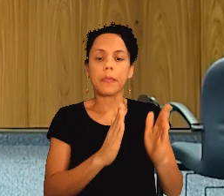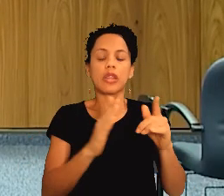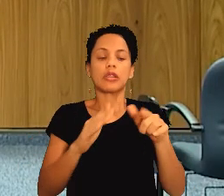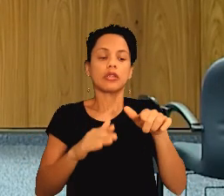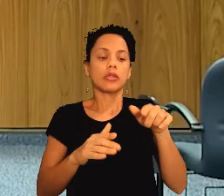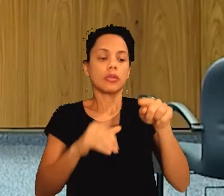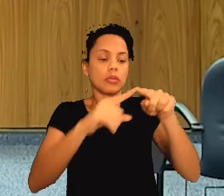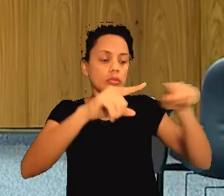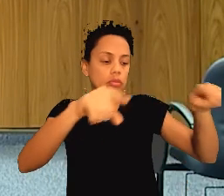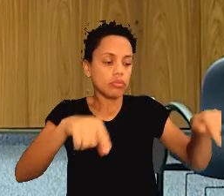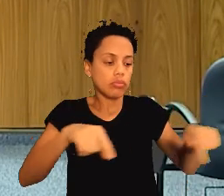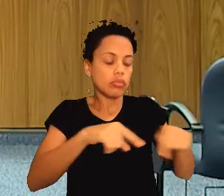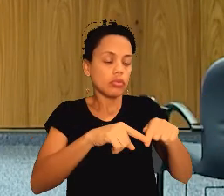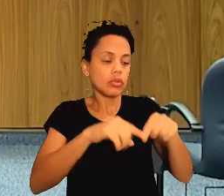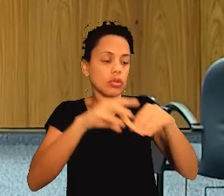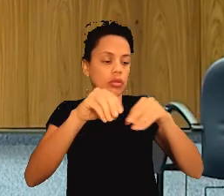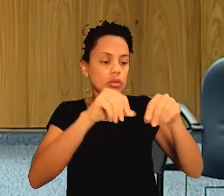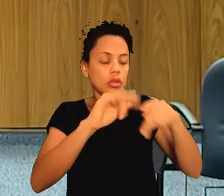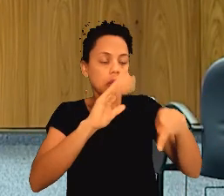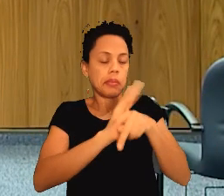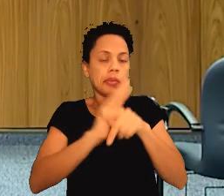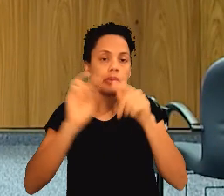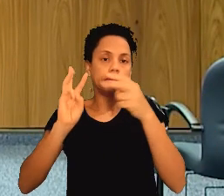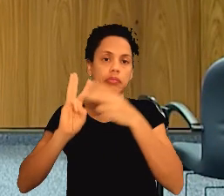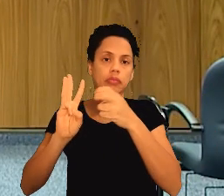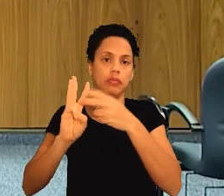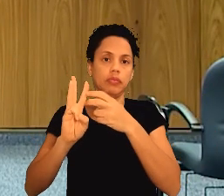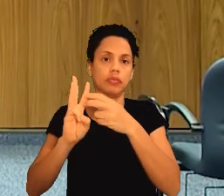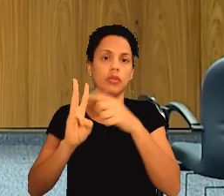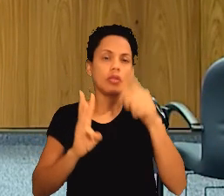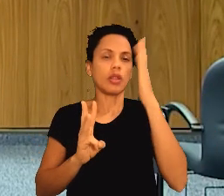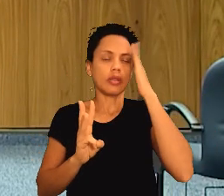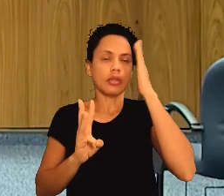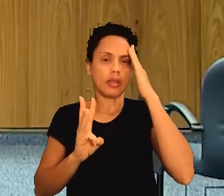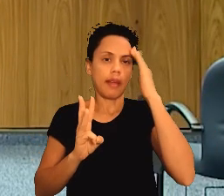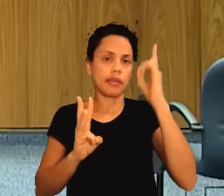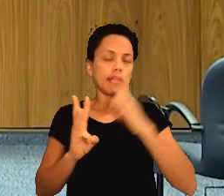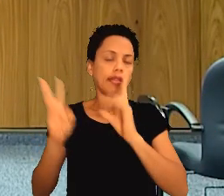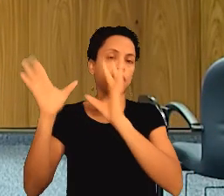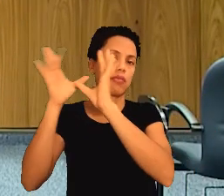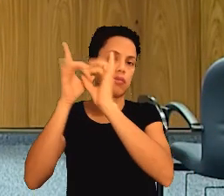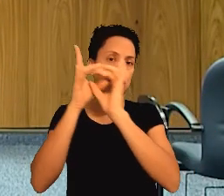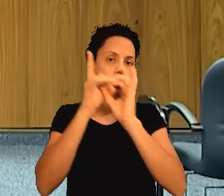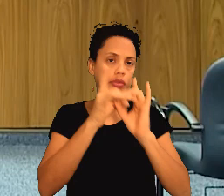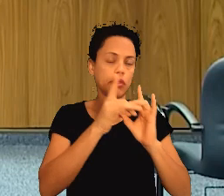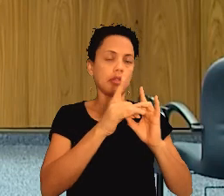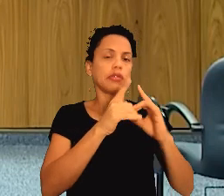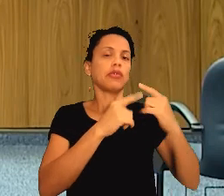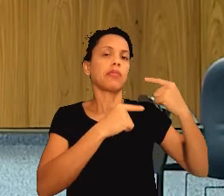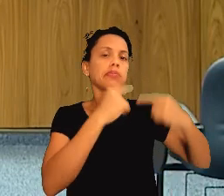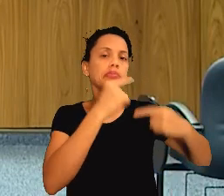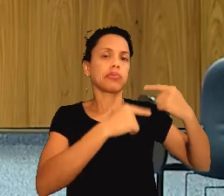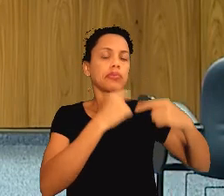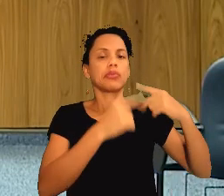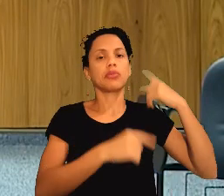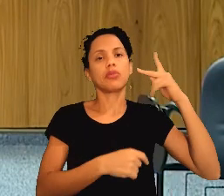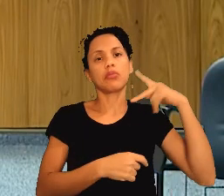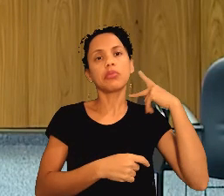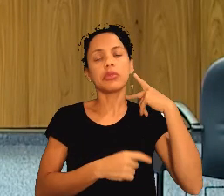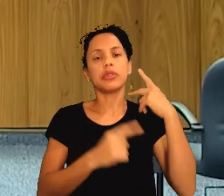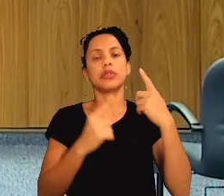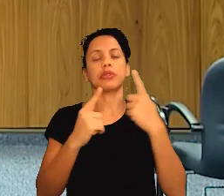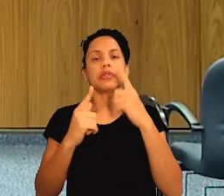os processos de demarcação de terras indígenas. Acho que vocês já devem ter ouvido falar que a gente está vivendo um contexto político em que o judiciário,